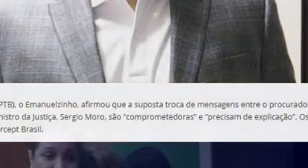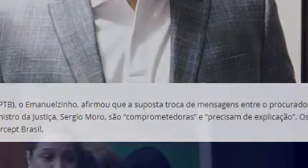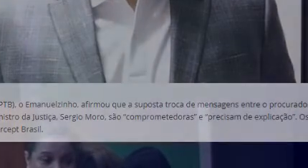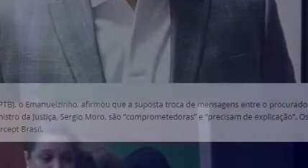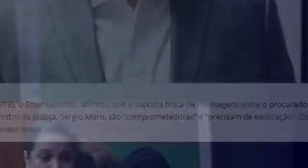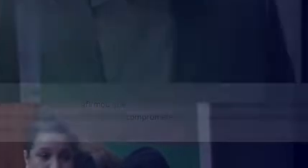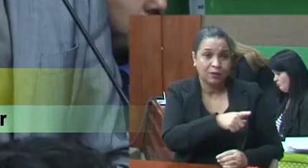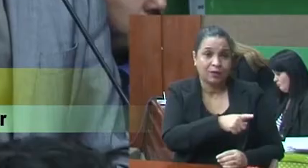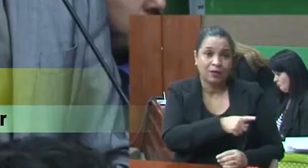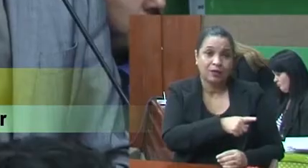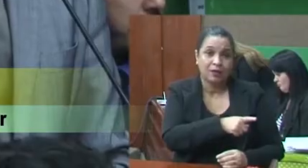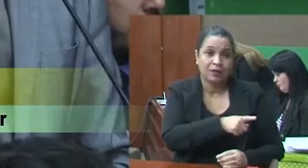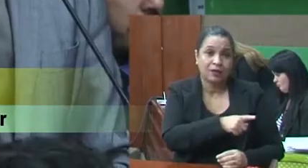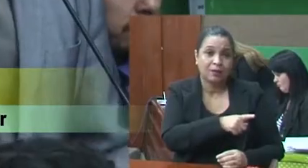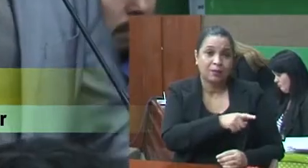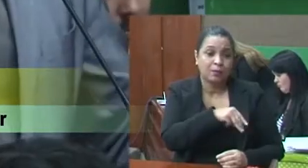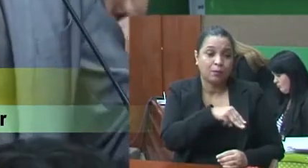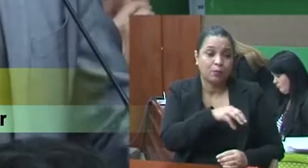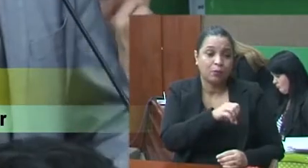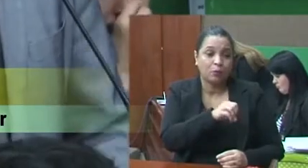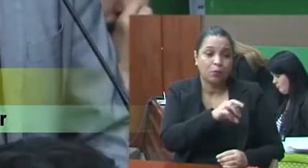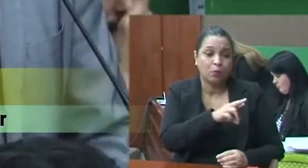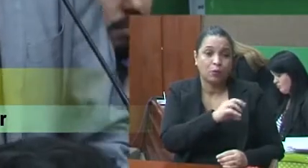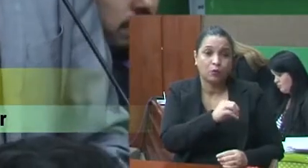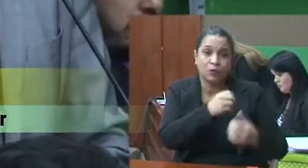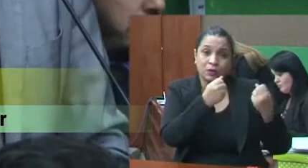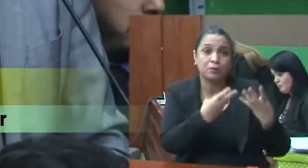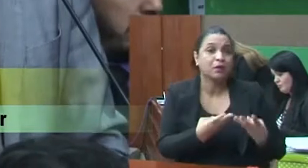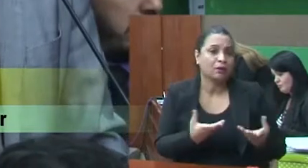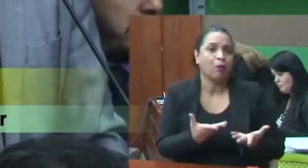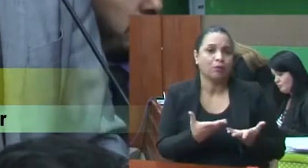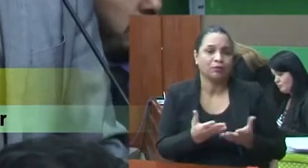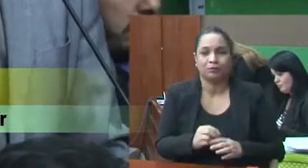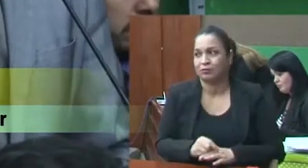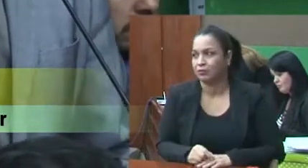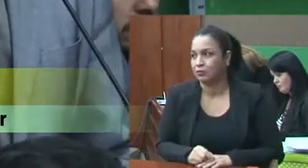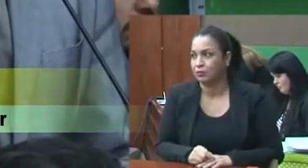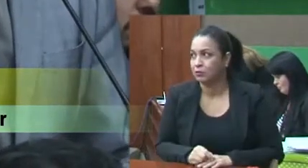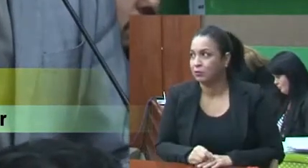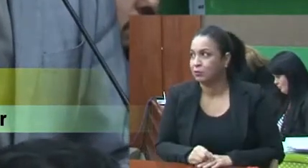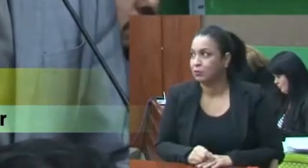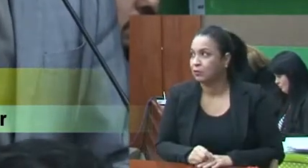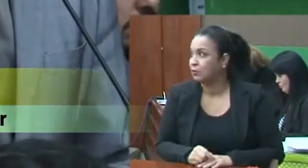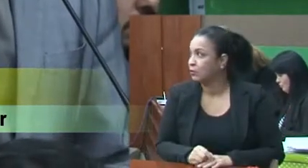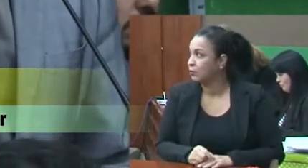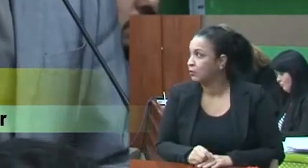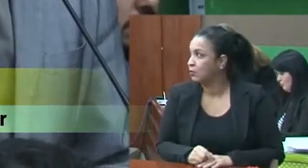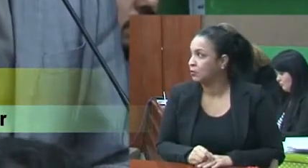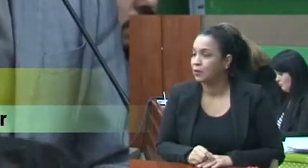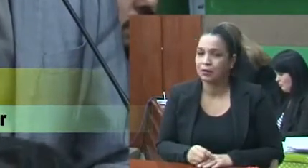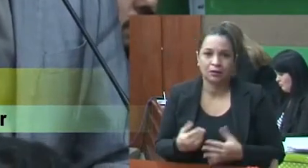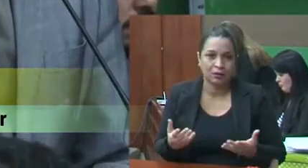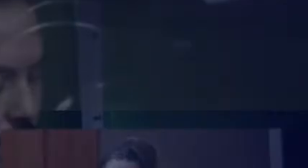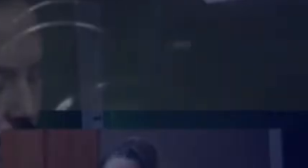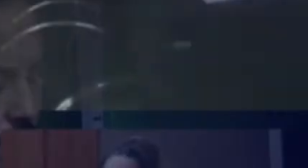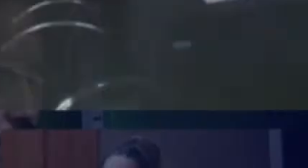explique mensagens. Quero aproveitar a ocasião e falar que o mundo está meio